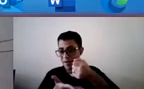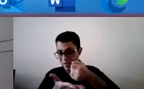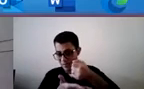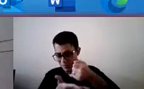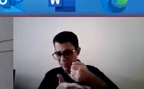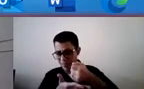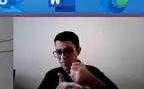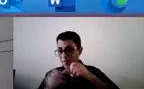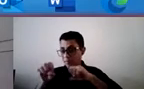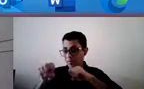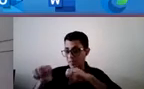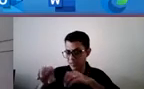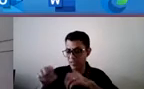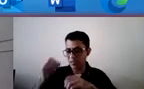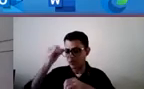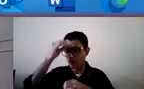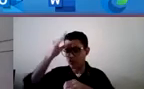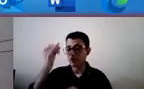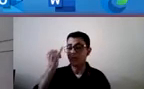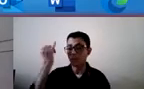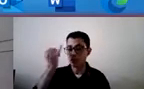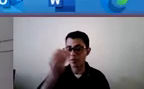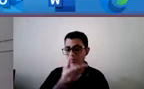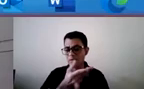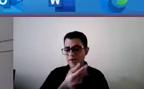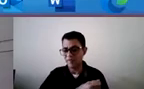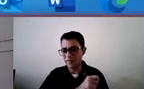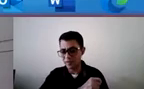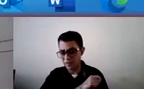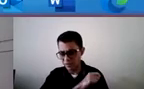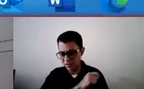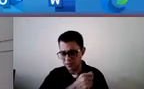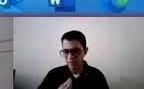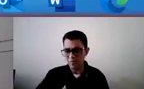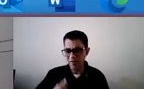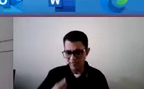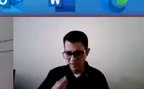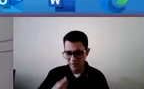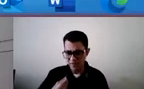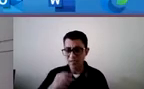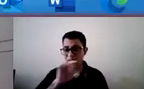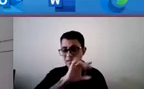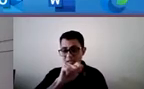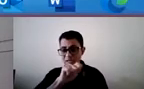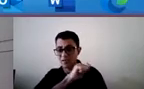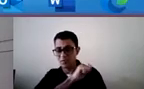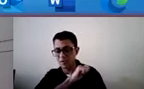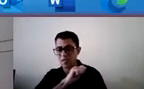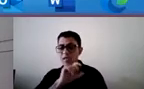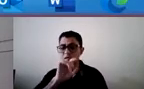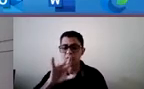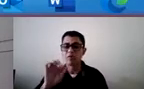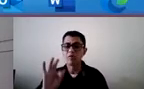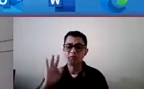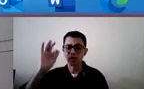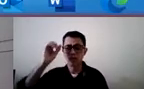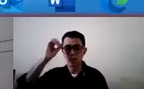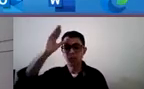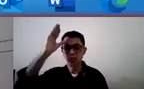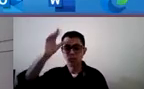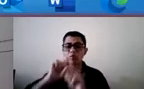conhecimento. Esses conhecimentos são importantes, mas essa hipótese de que o que conta na vida futura são os